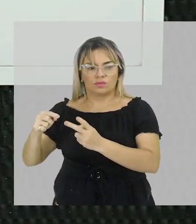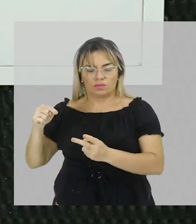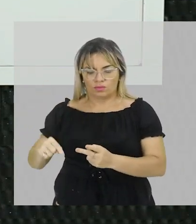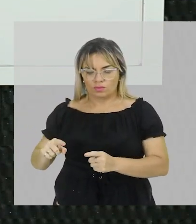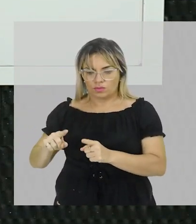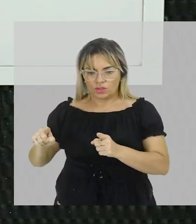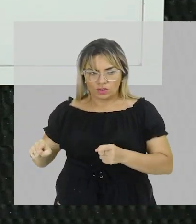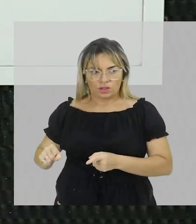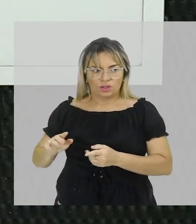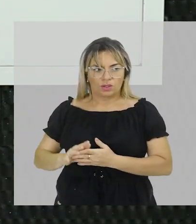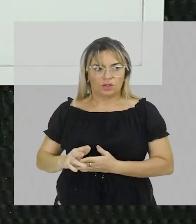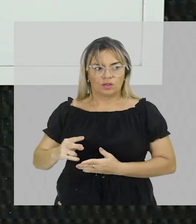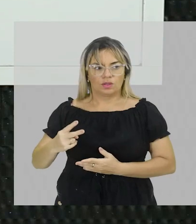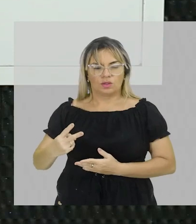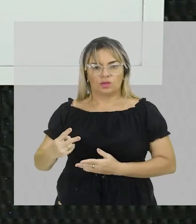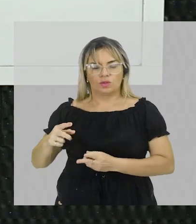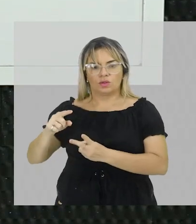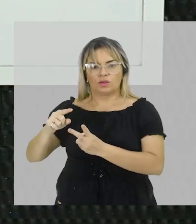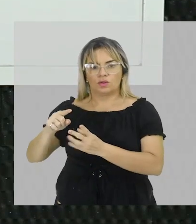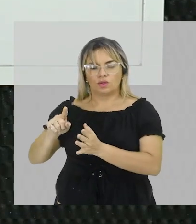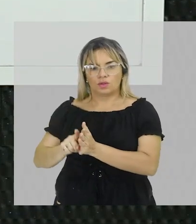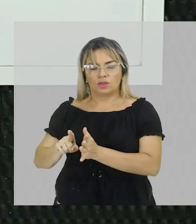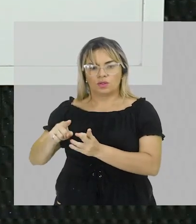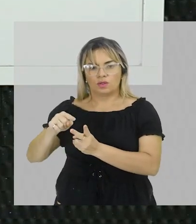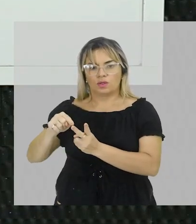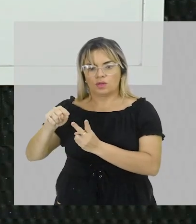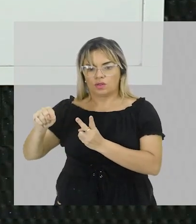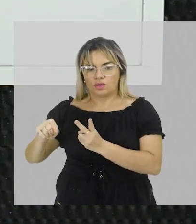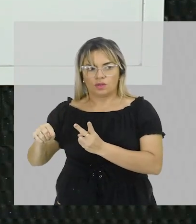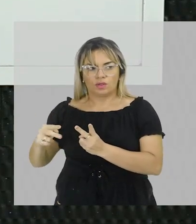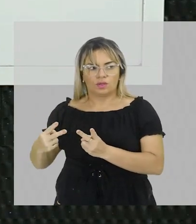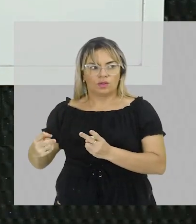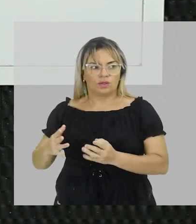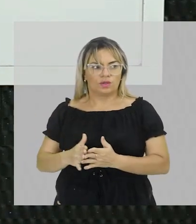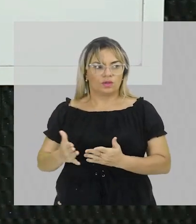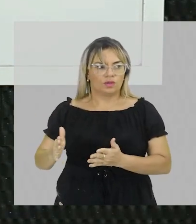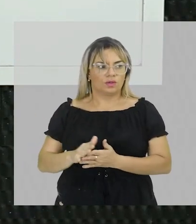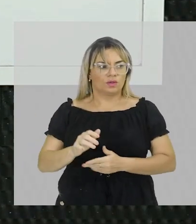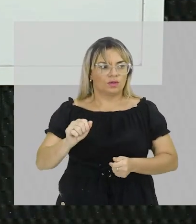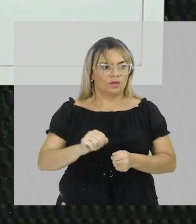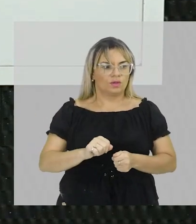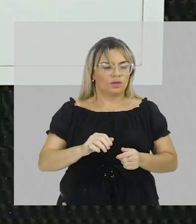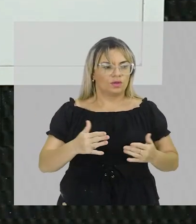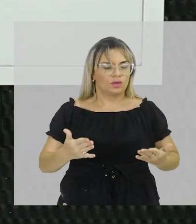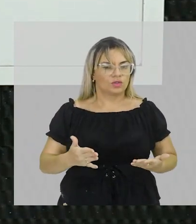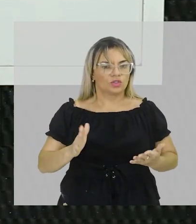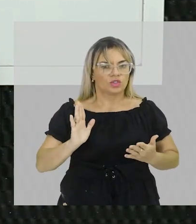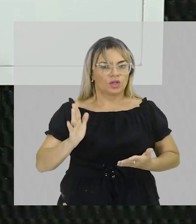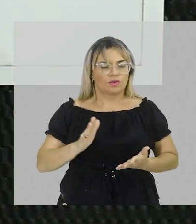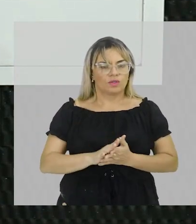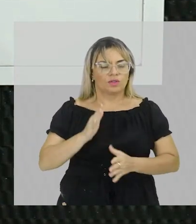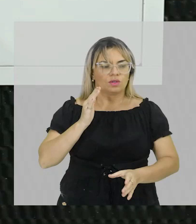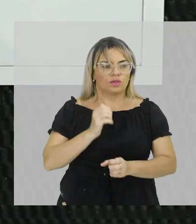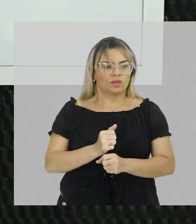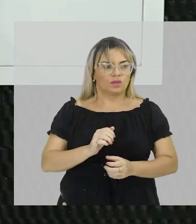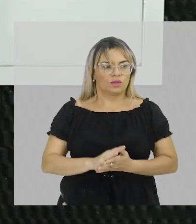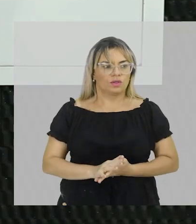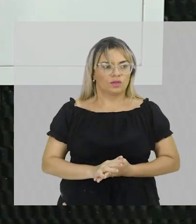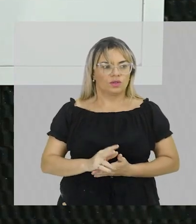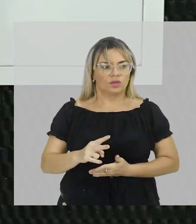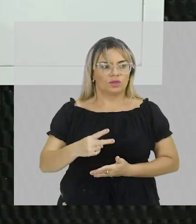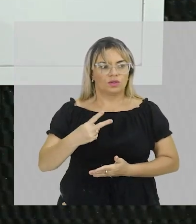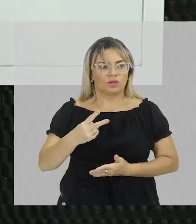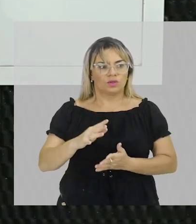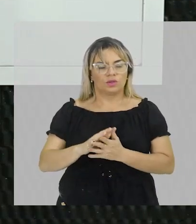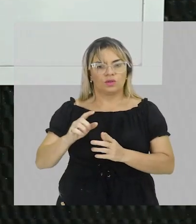Certo? Eu fiz essa conta bem aqui do lado. Ó. Que 2 mais raiz de 2... vezes 2 mais